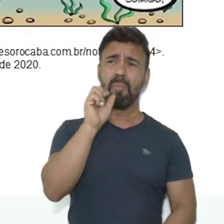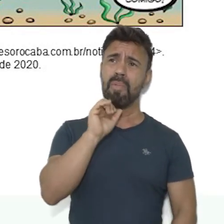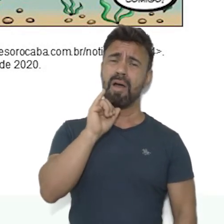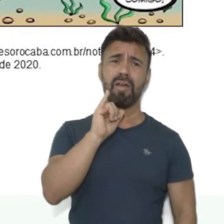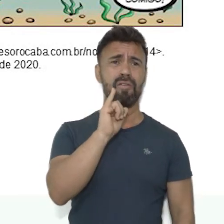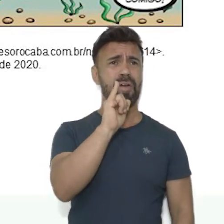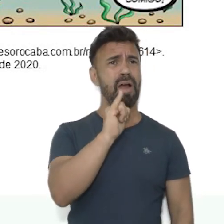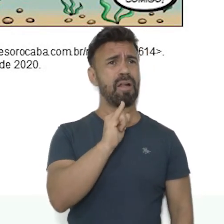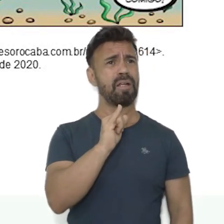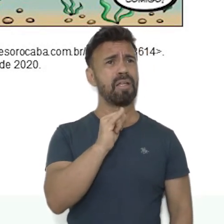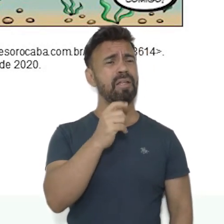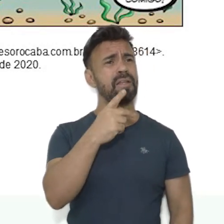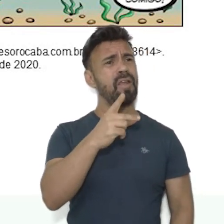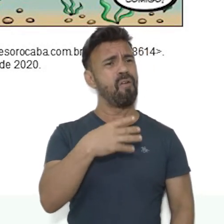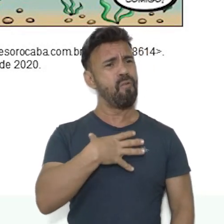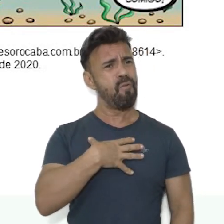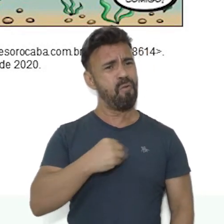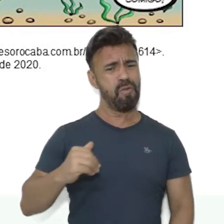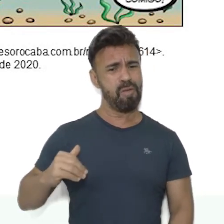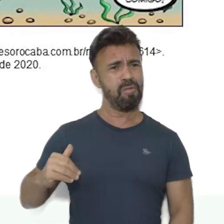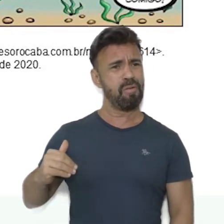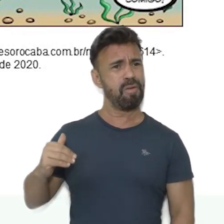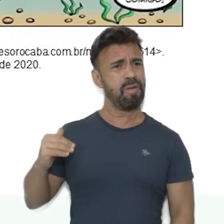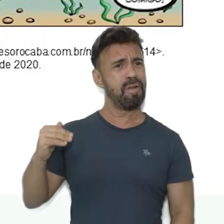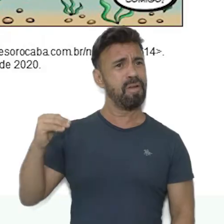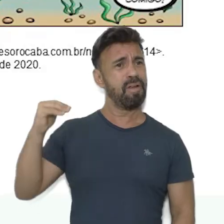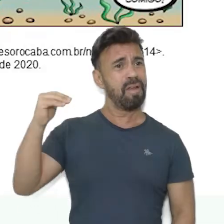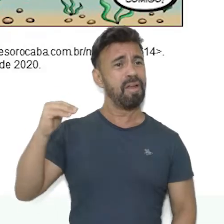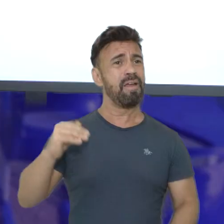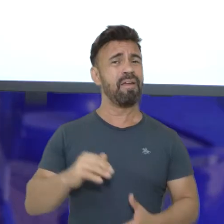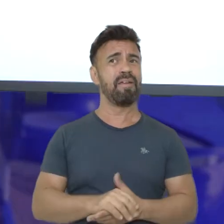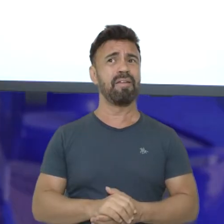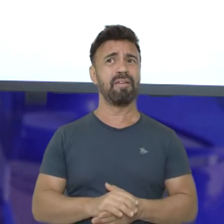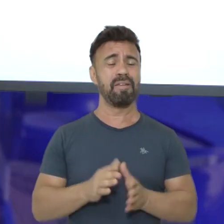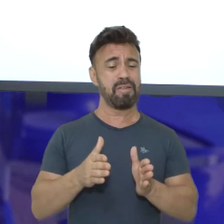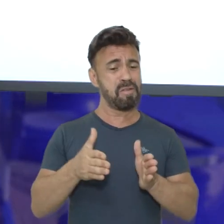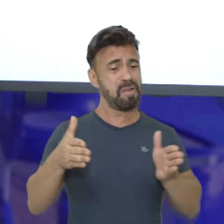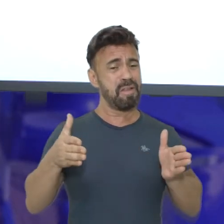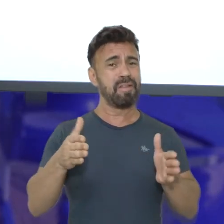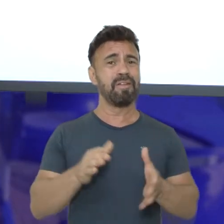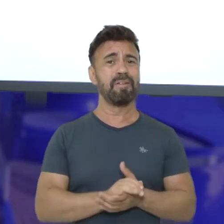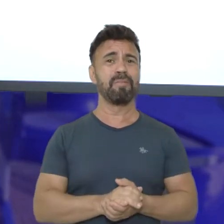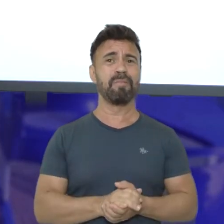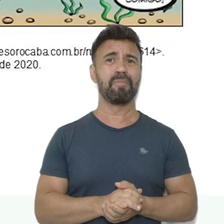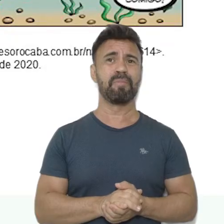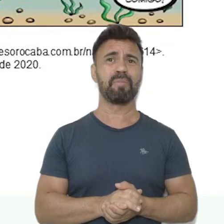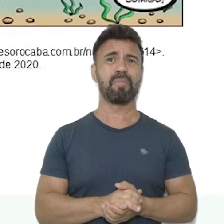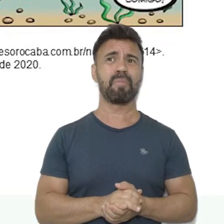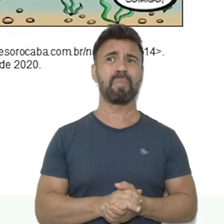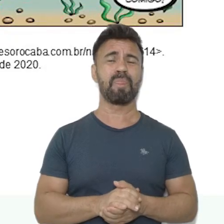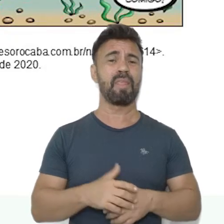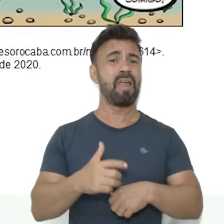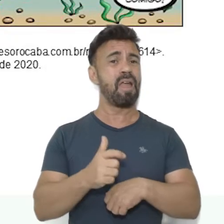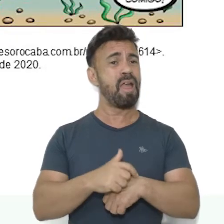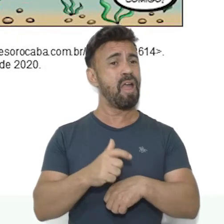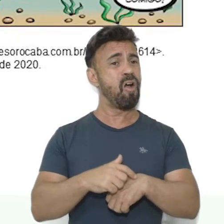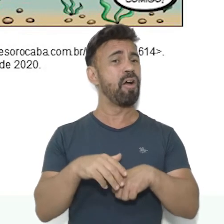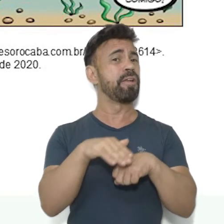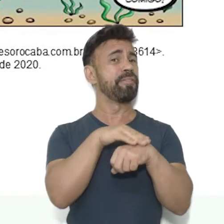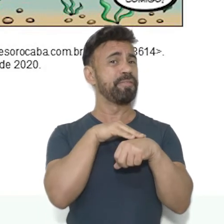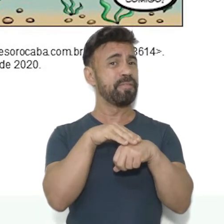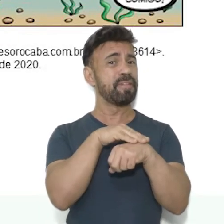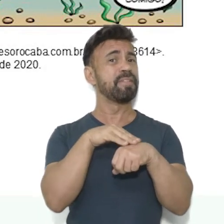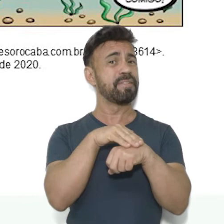seu filho entrou na puberdade. E ainda completa: é hora de ter aquela